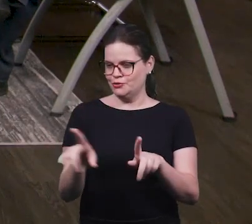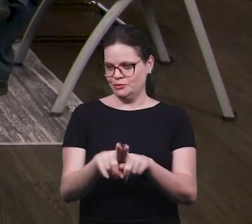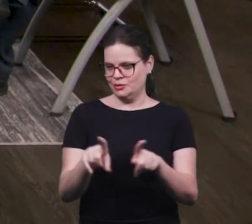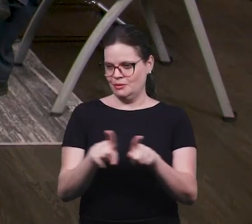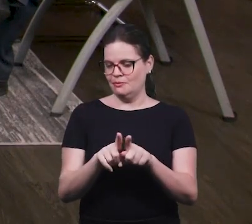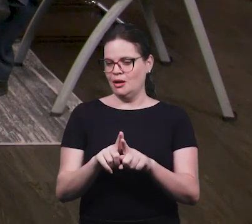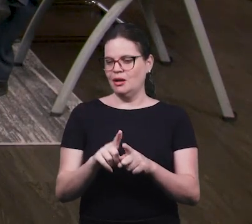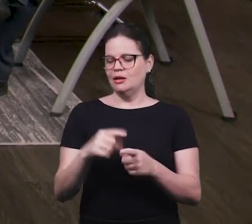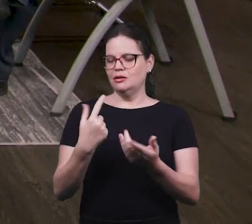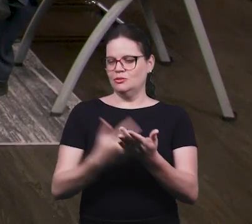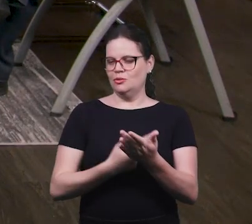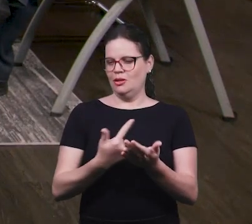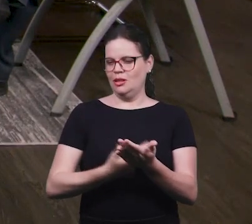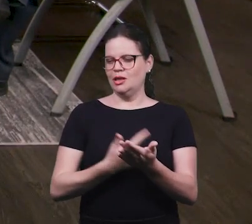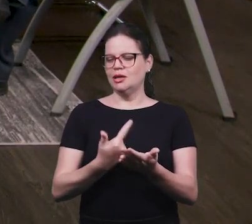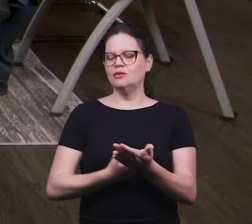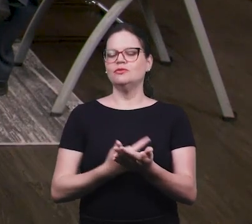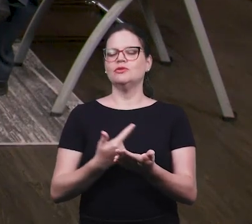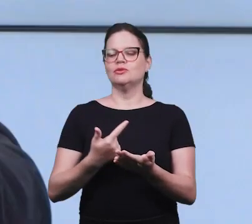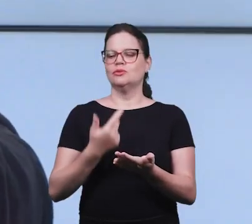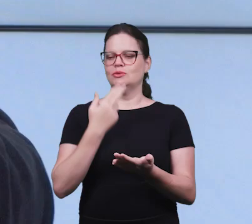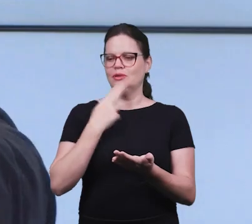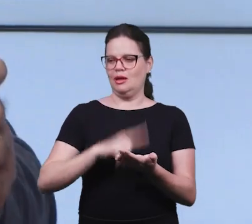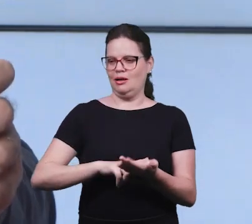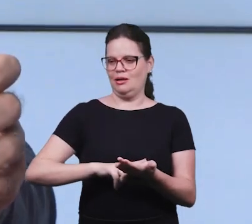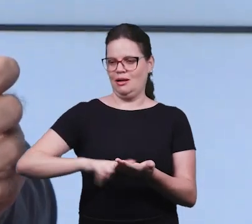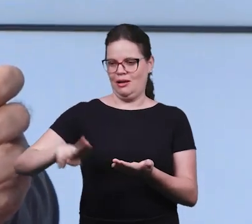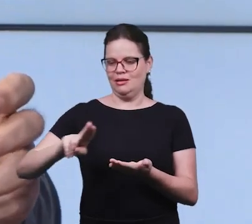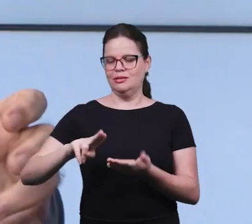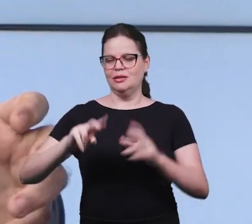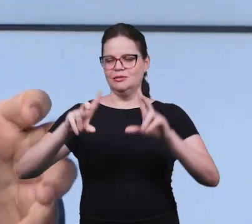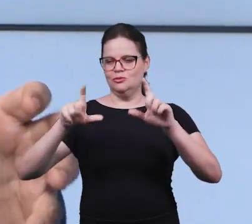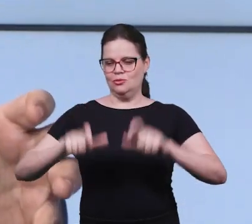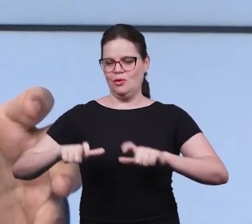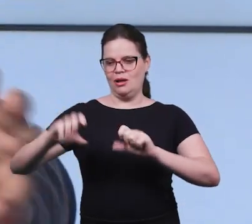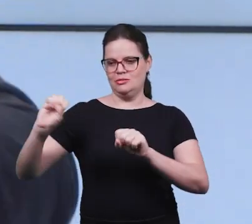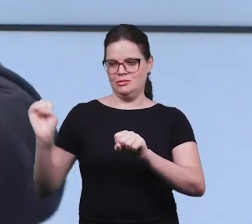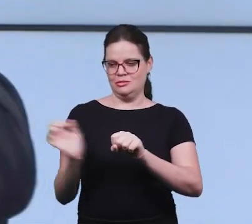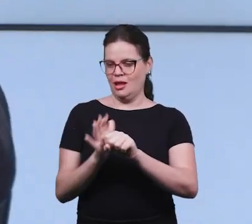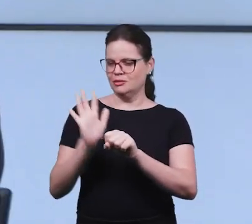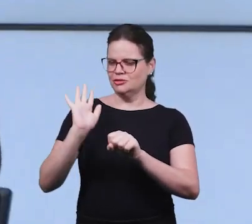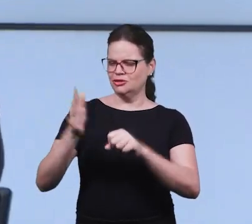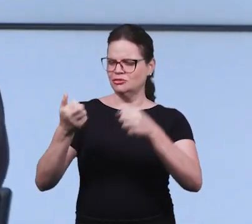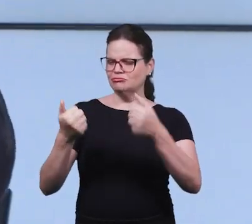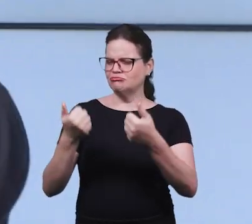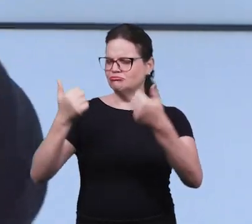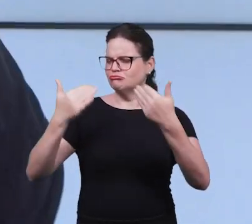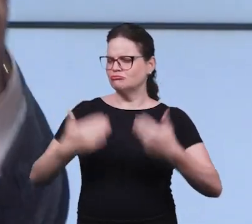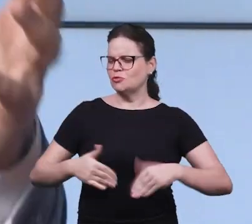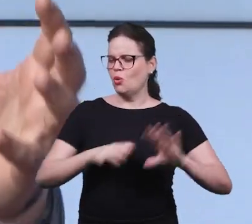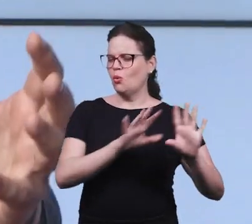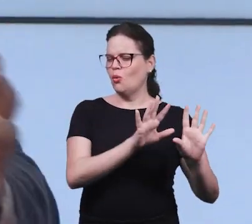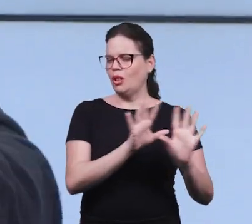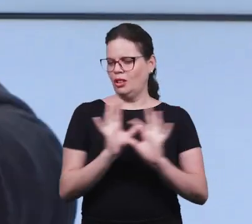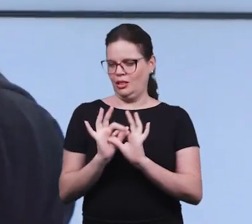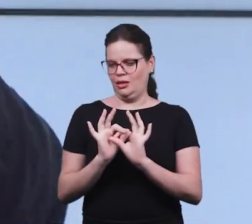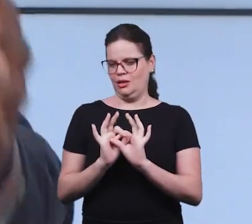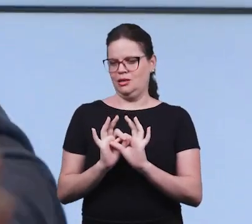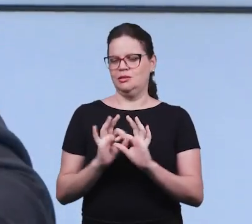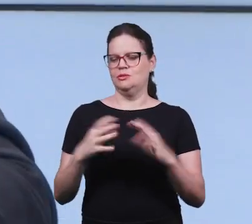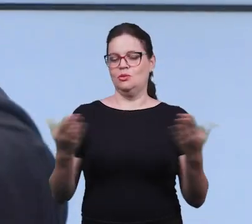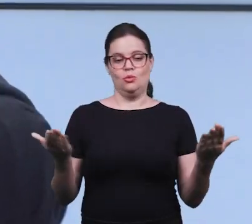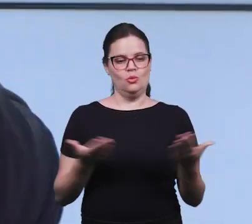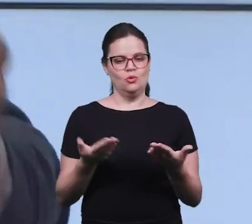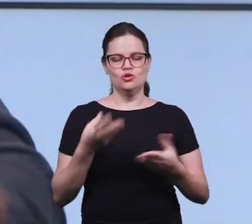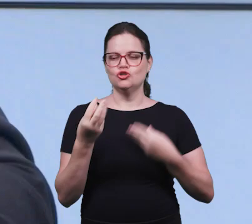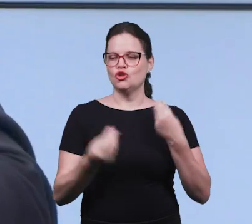estamos na carta à Igreja de Sardes e nós falamos um pouco sobre, pastor Gedeuti, a contextualização